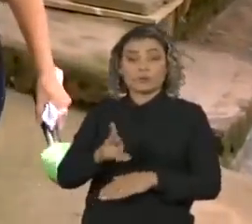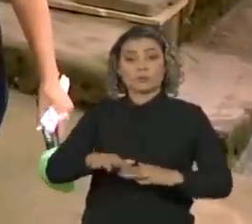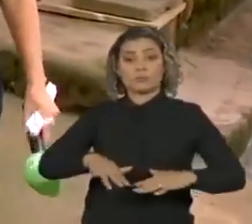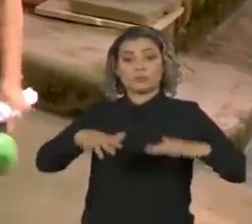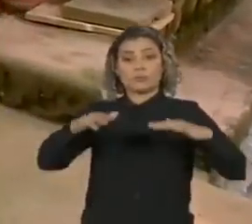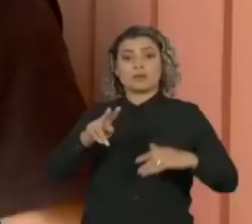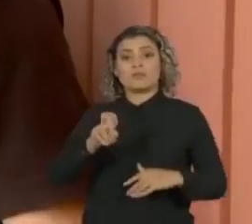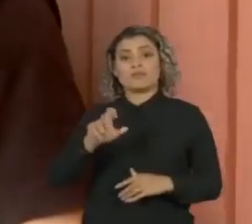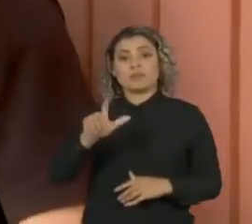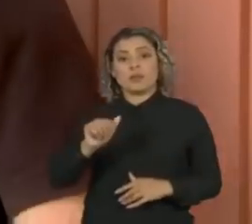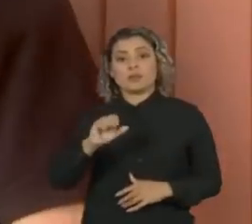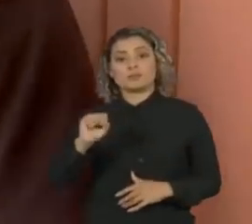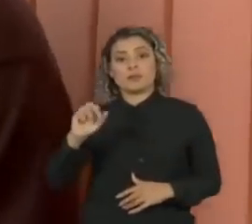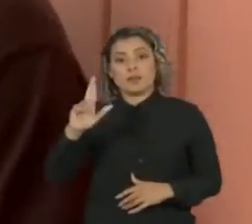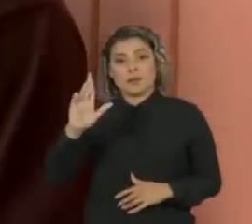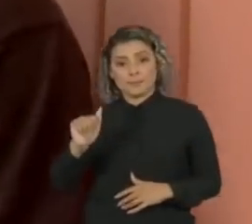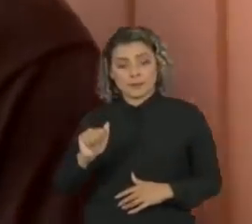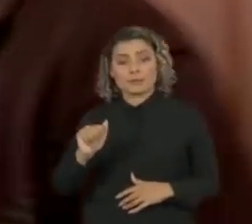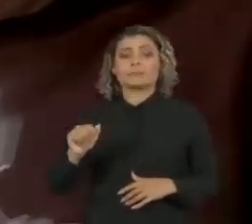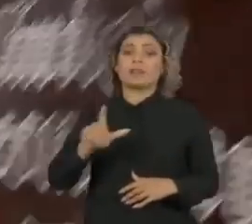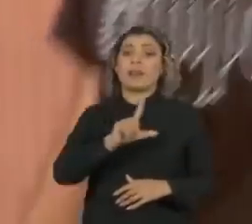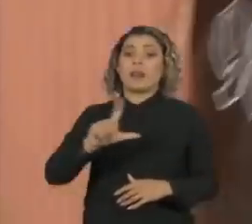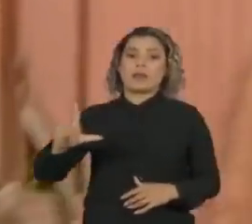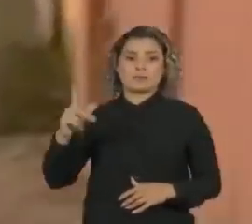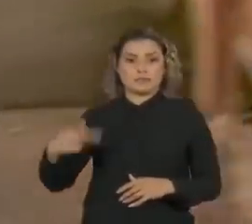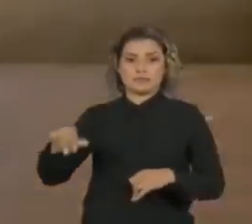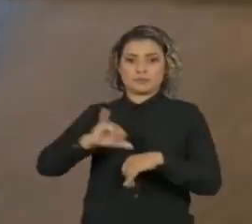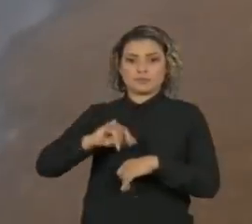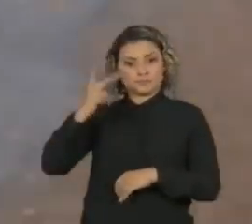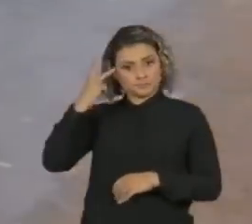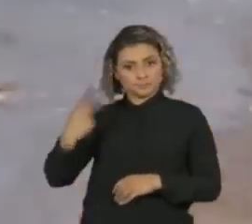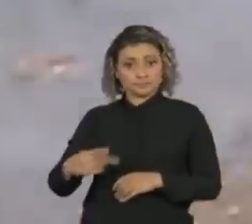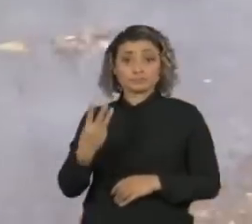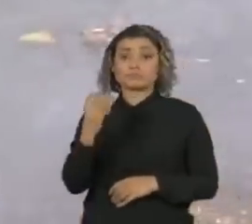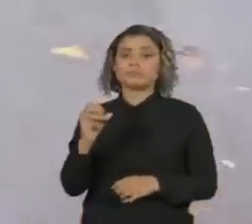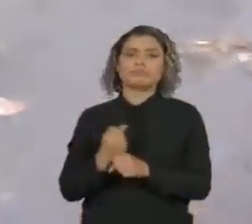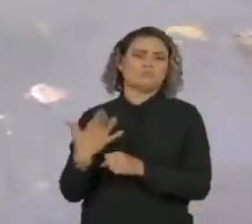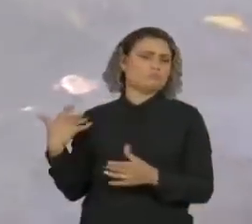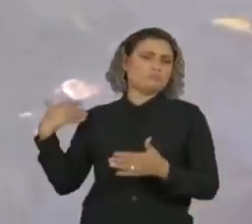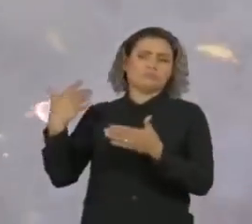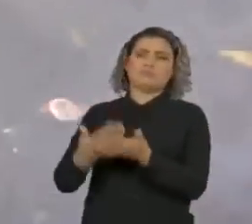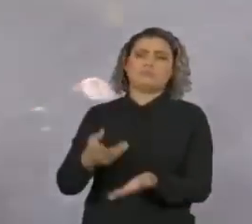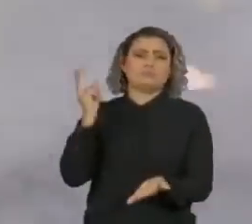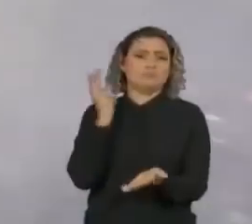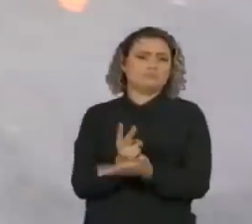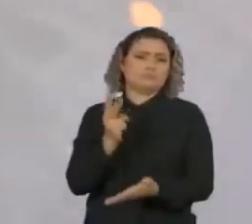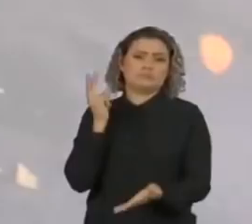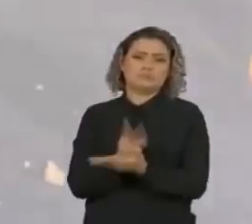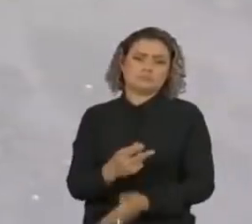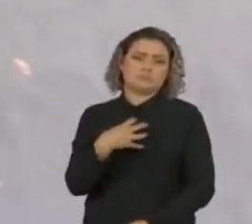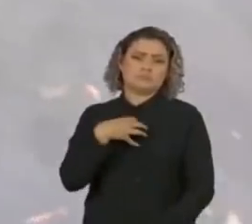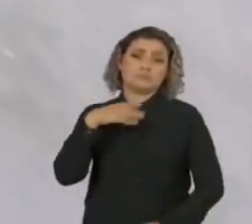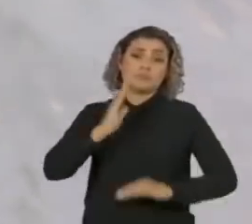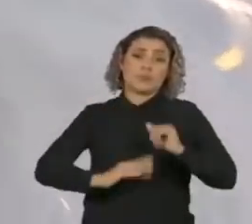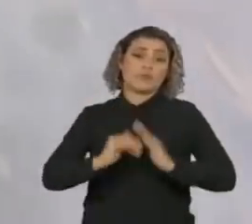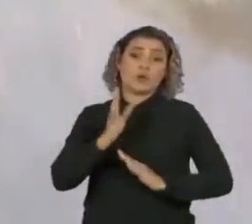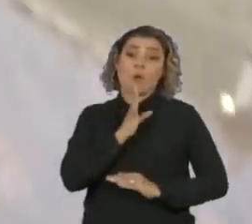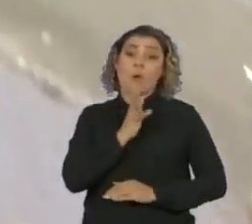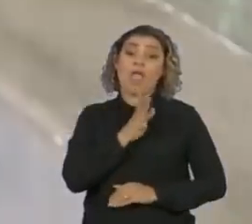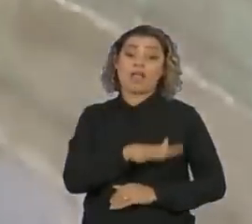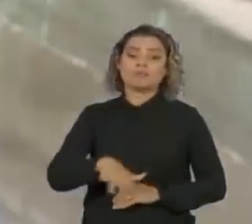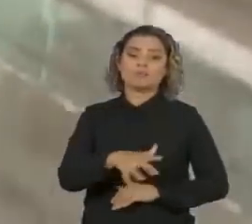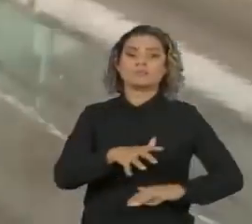da Vila Seabra, na zona leste da capital paulista. Ele mora aqui há 30 anos e virou quase um especialista